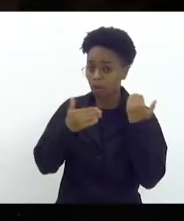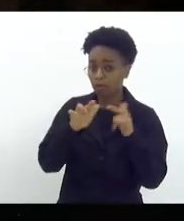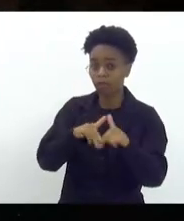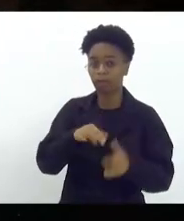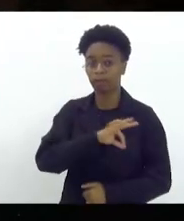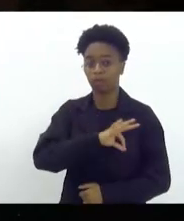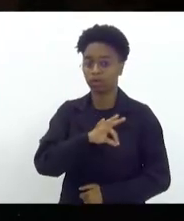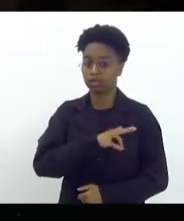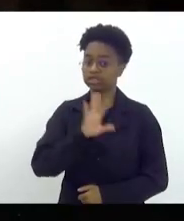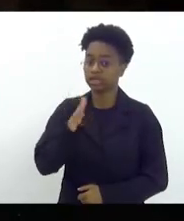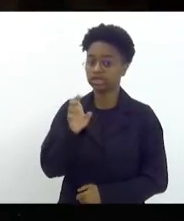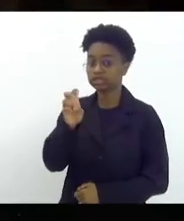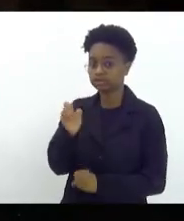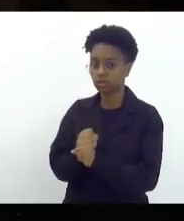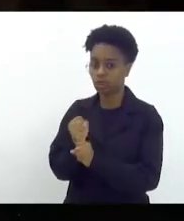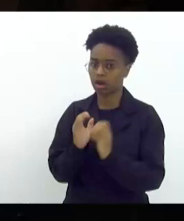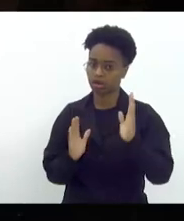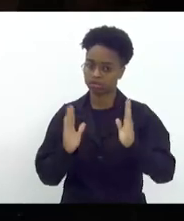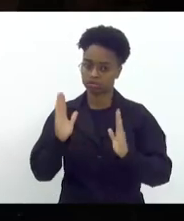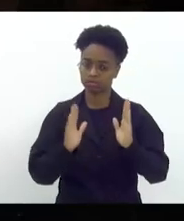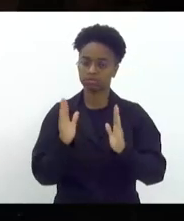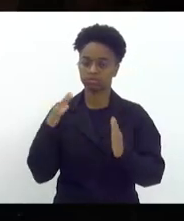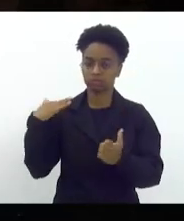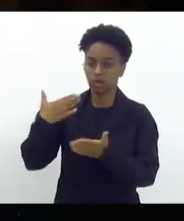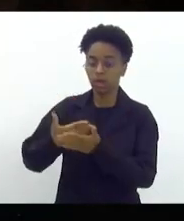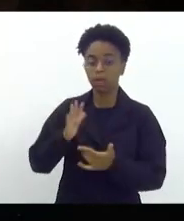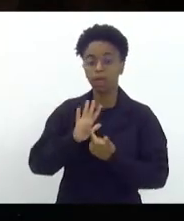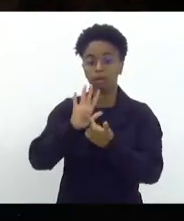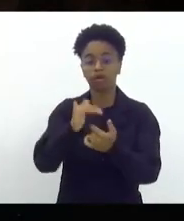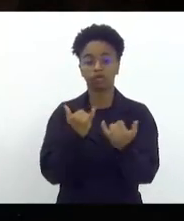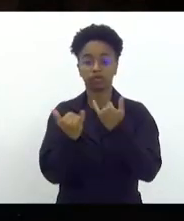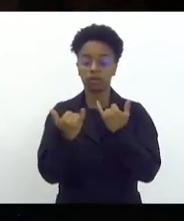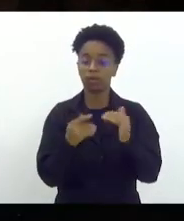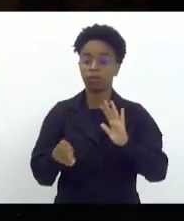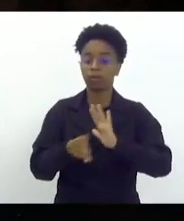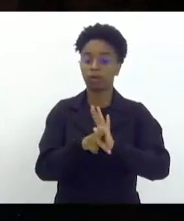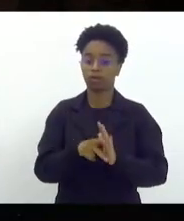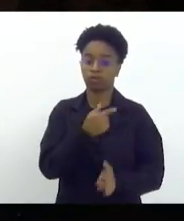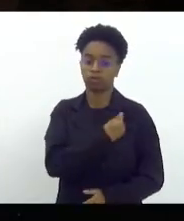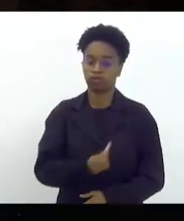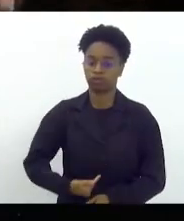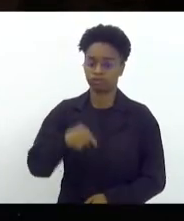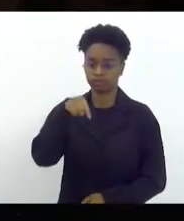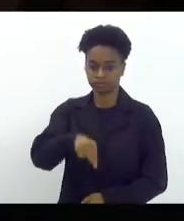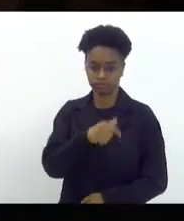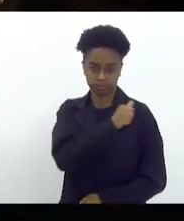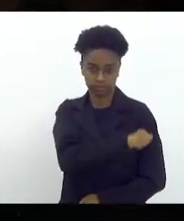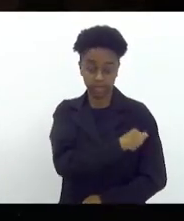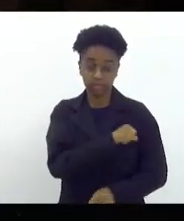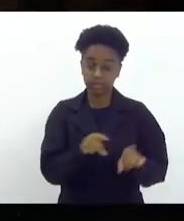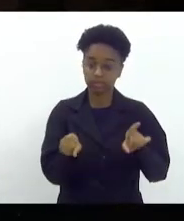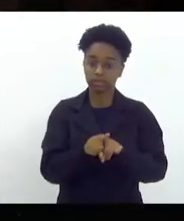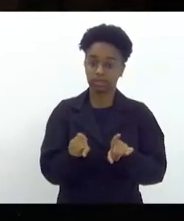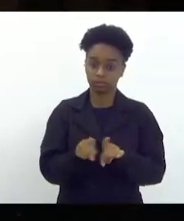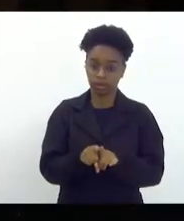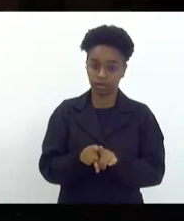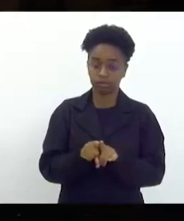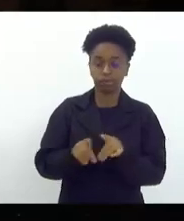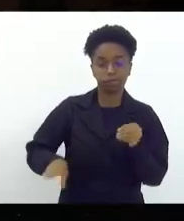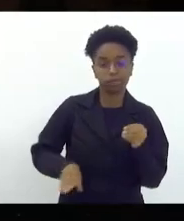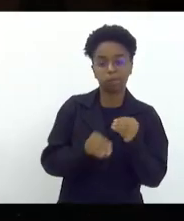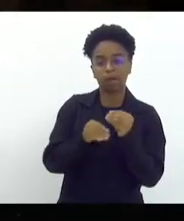polícia do rio nos últimos cinco anos de acordo com dados do próprio Governo do Estado do Rio de Janeiro sem contar o